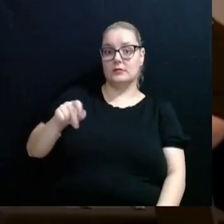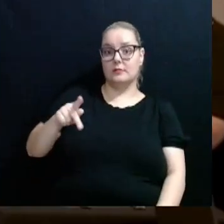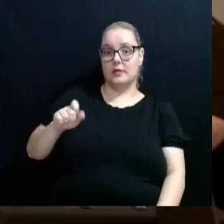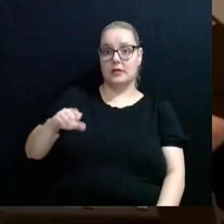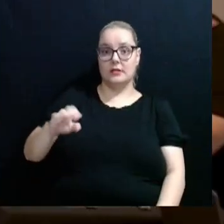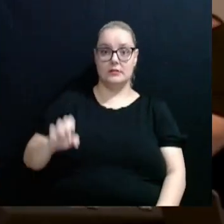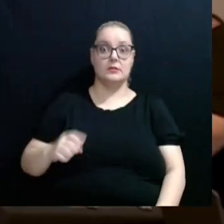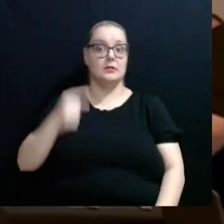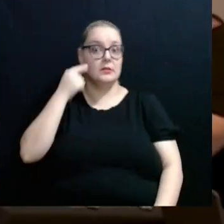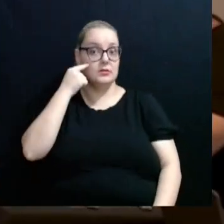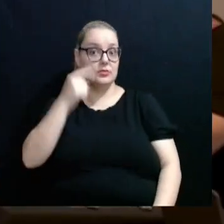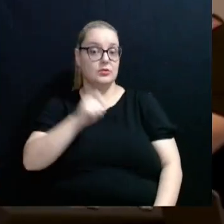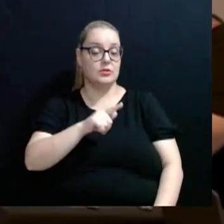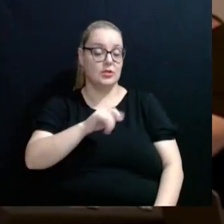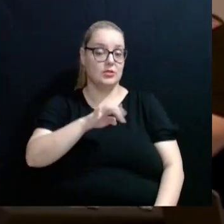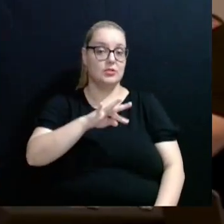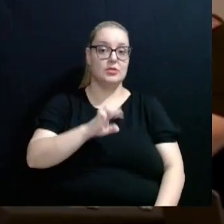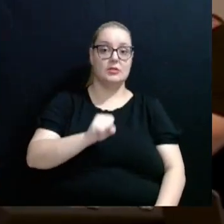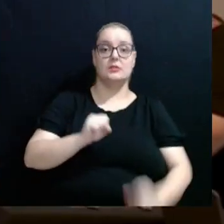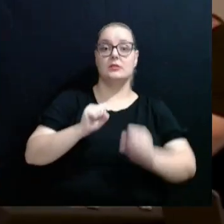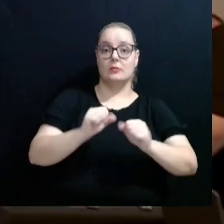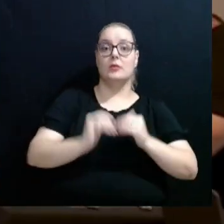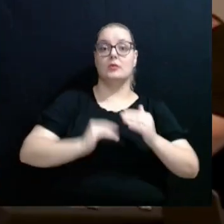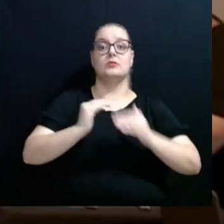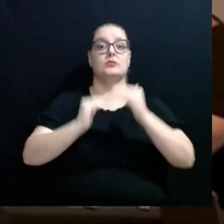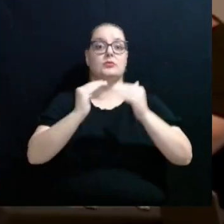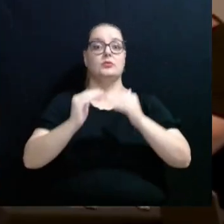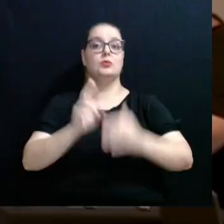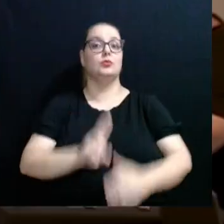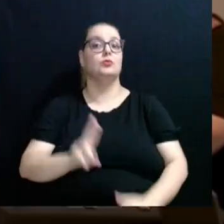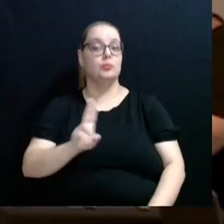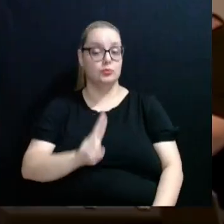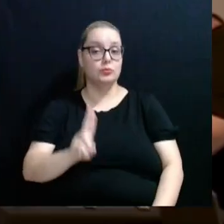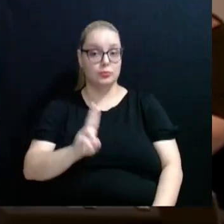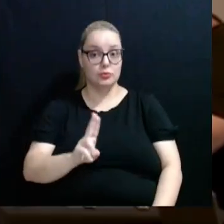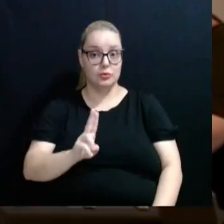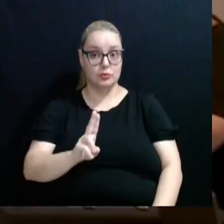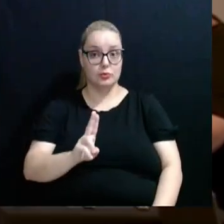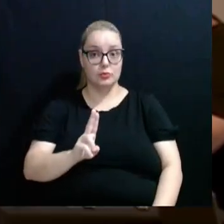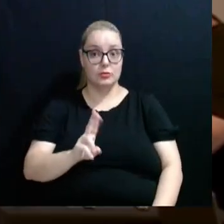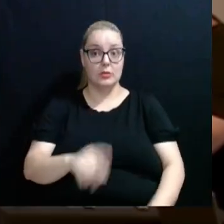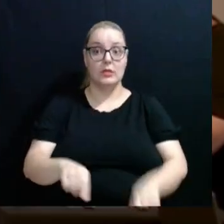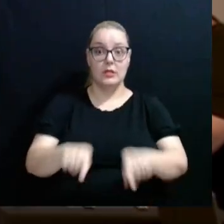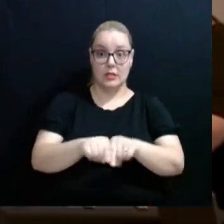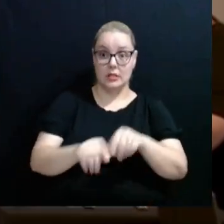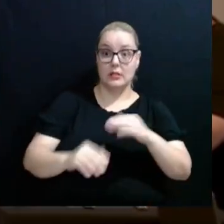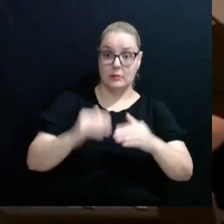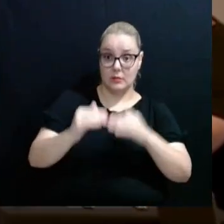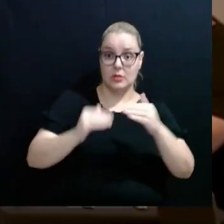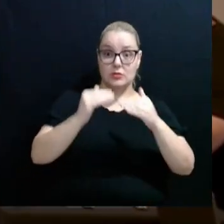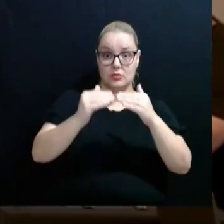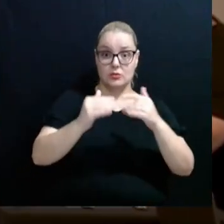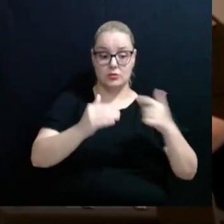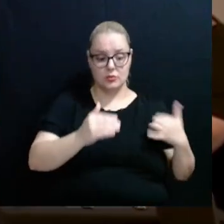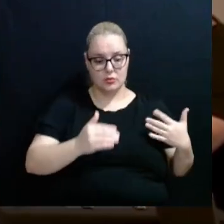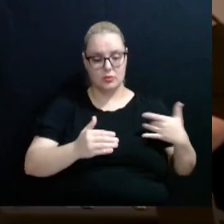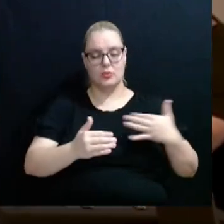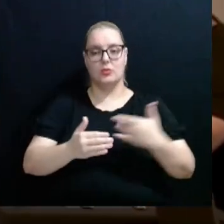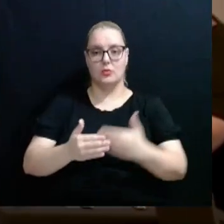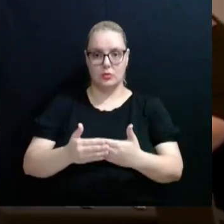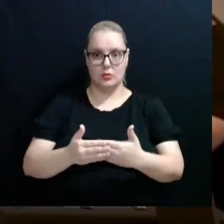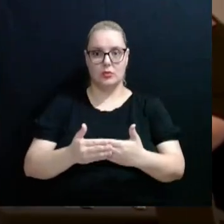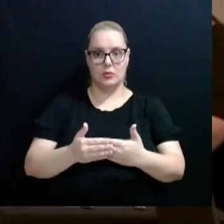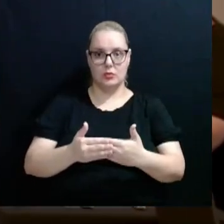aonde você pode desenvolver aplicações, né, e se desenvolver ao longo do seu